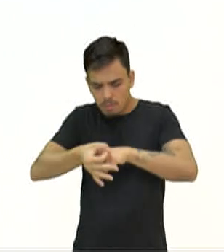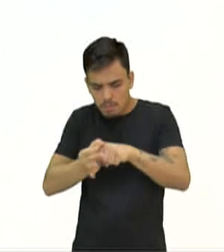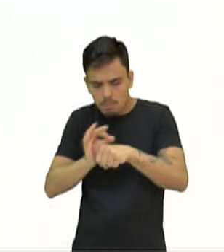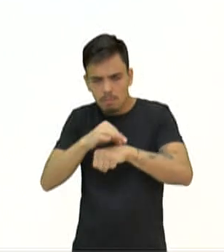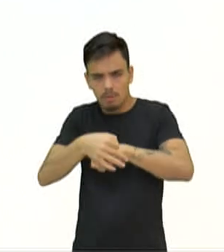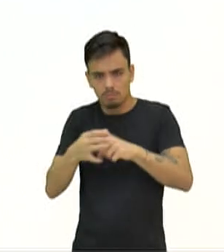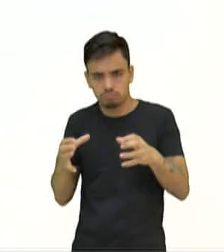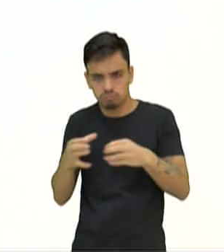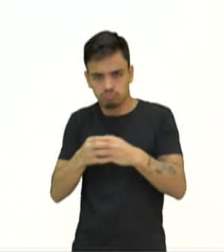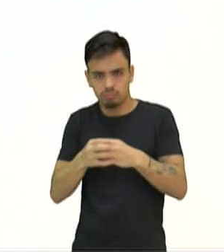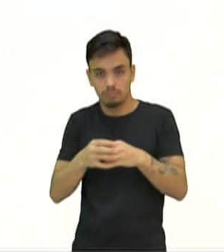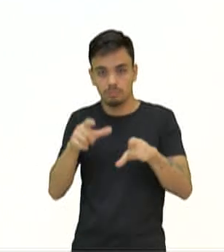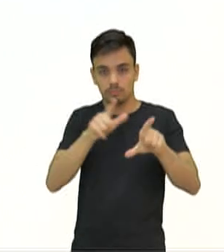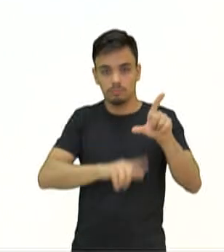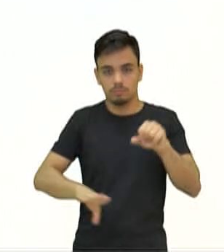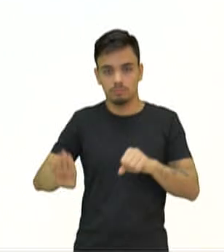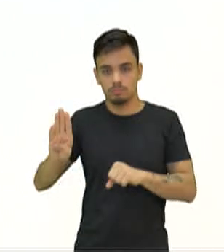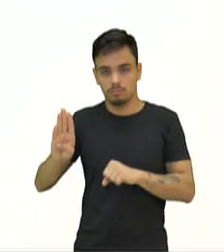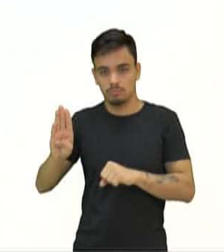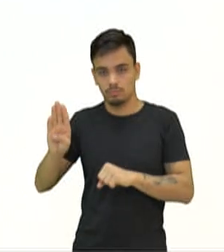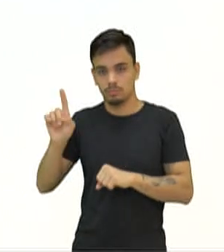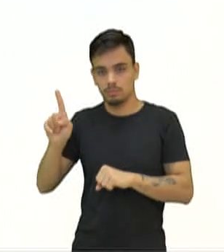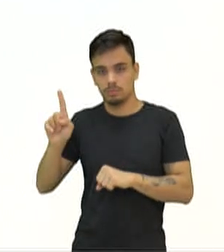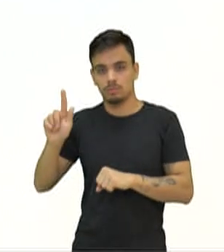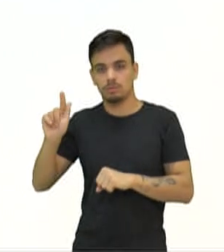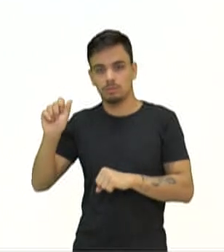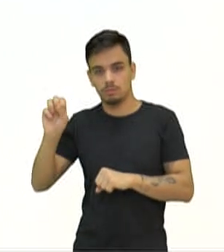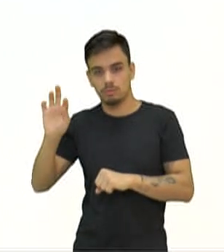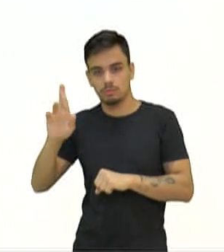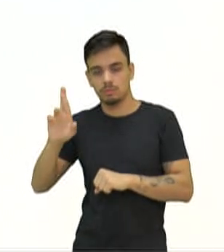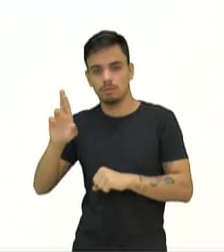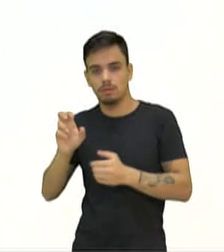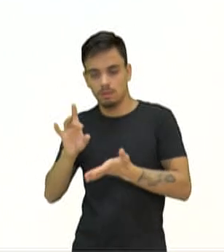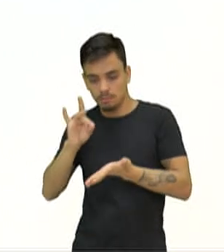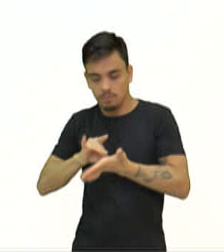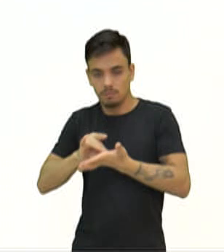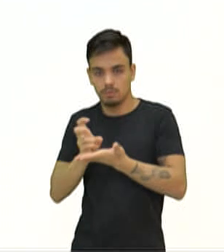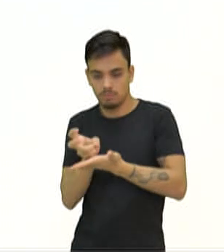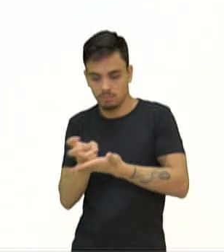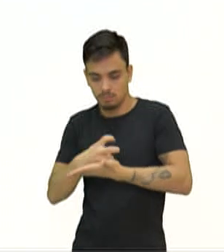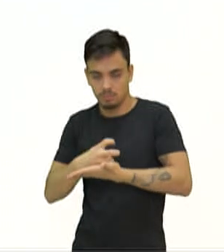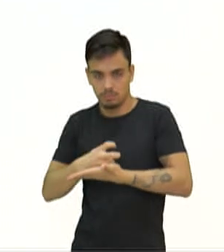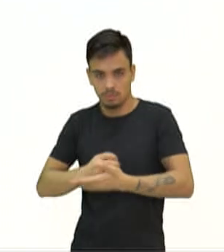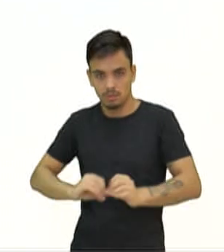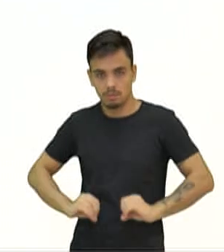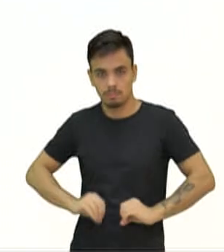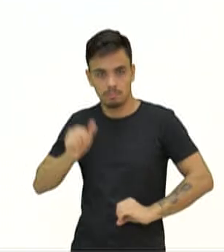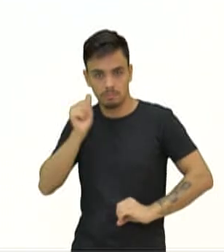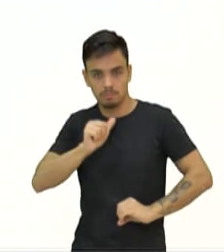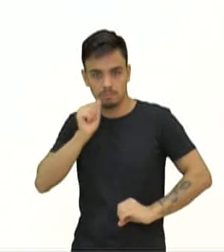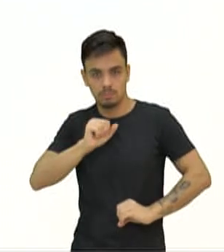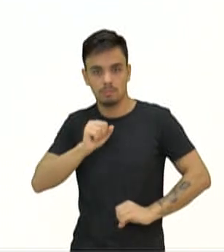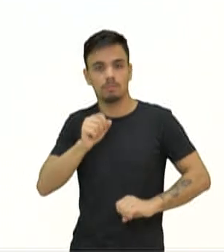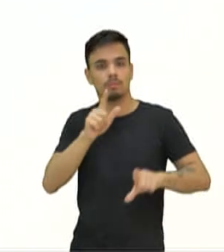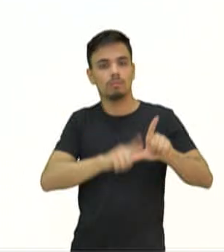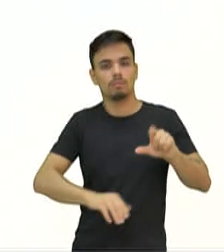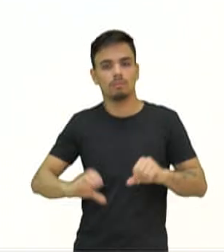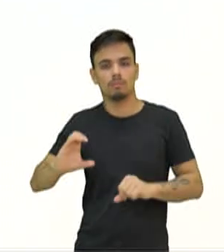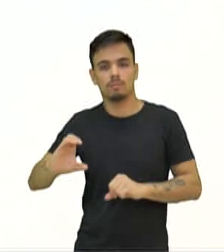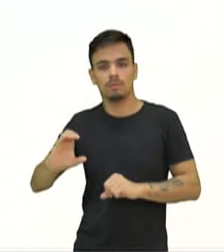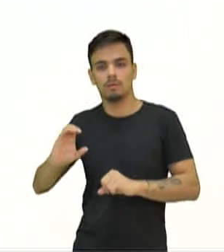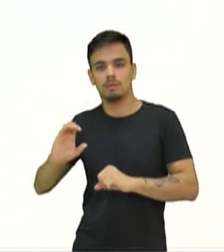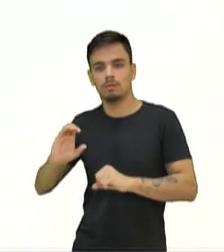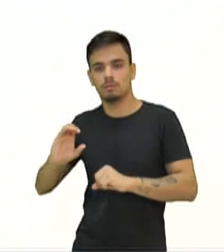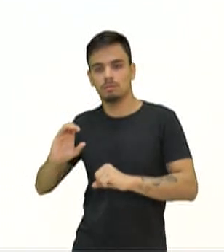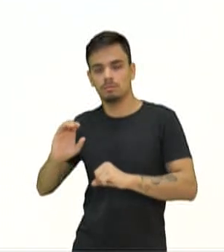Letra B. Na gastrulação, que ocorre a fixação do embrião no útero da mulher. Na letra C, na gastrulação, onde são